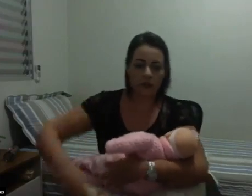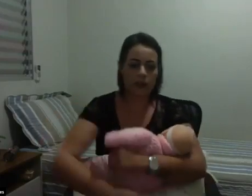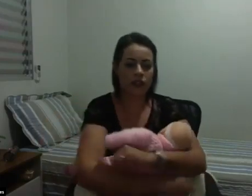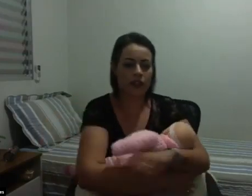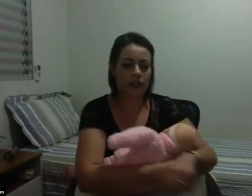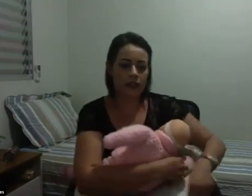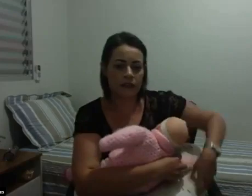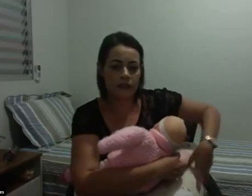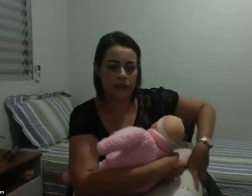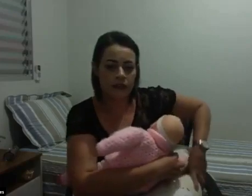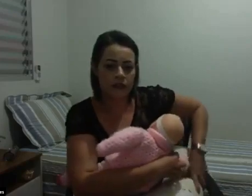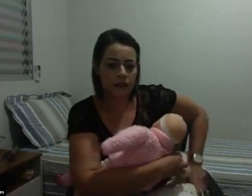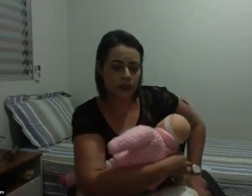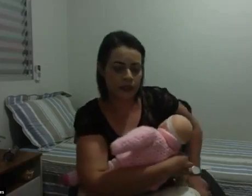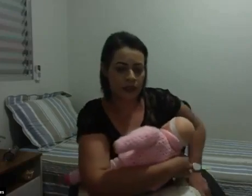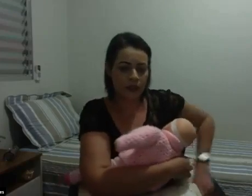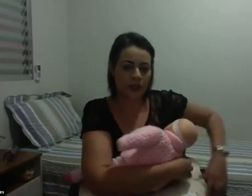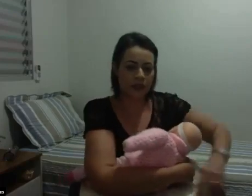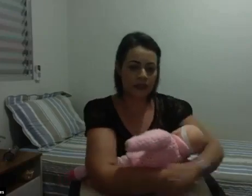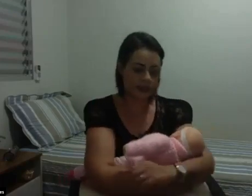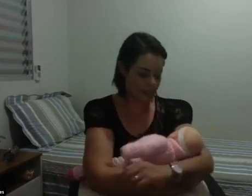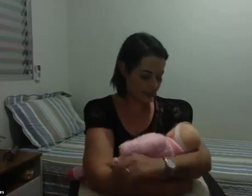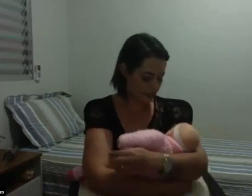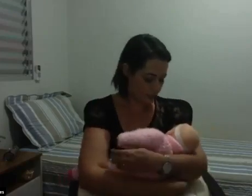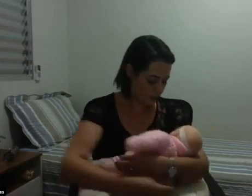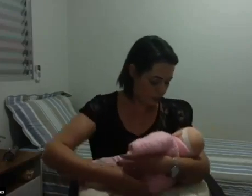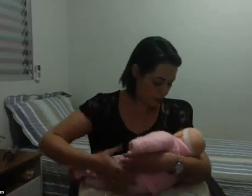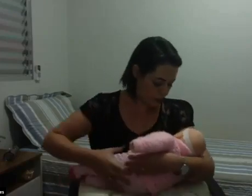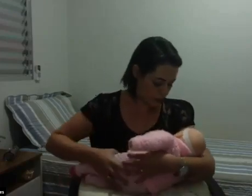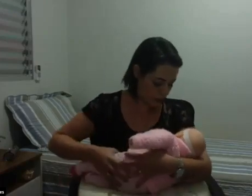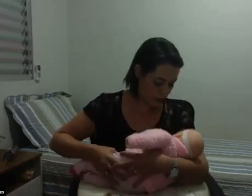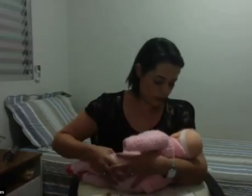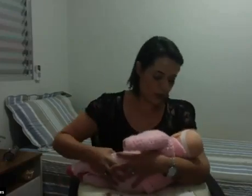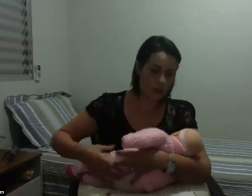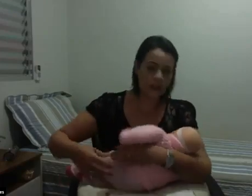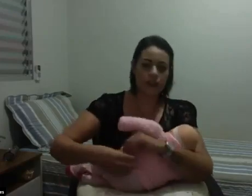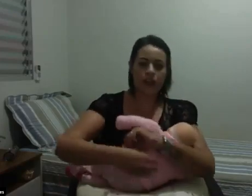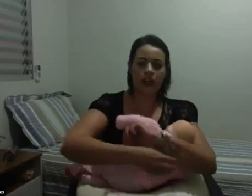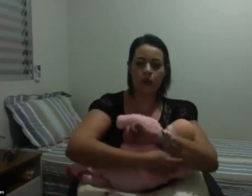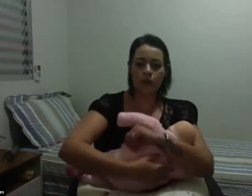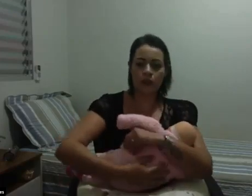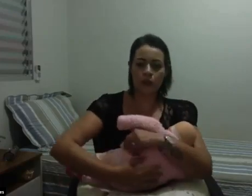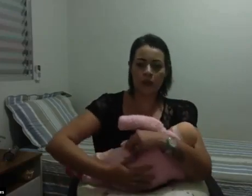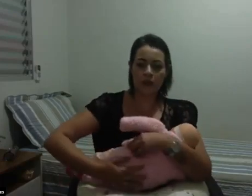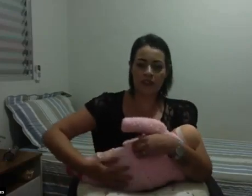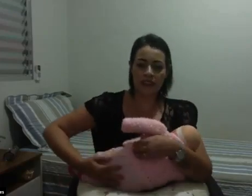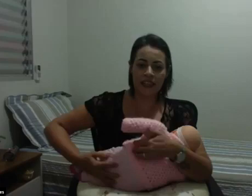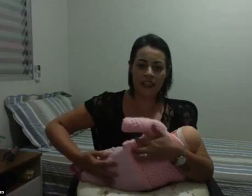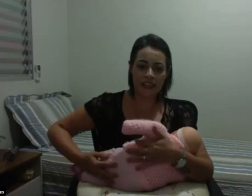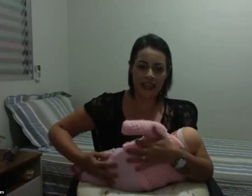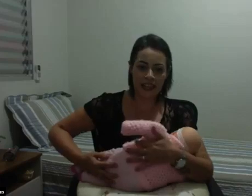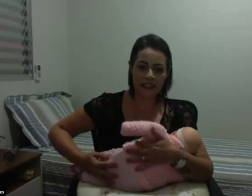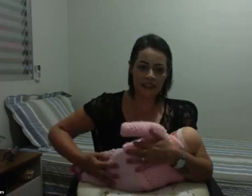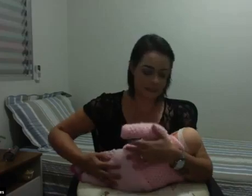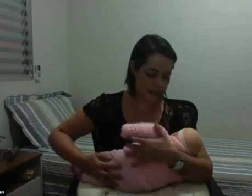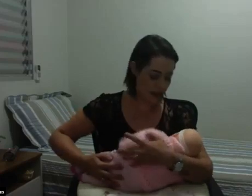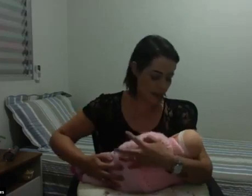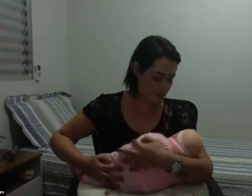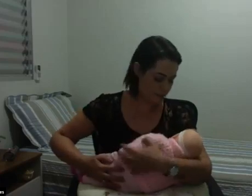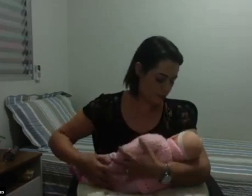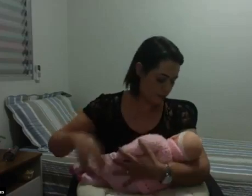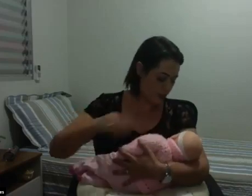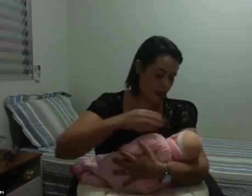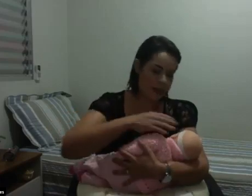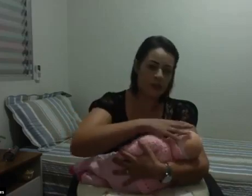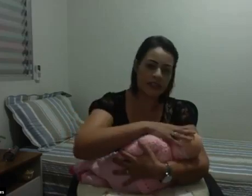Deixa eu só baixar aqui, porque tem o braço da cadeira, atrapalha um pouquinho. Então, é importante que a coluna do bebê fique alinhada,